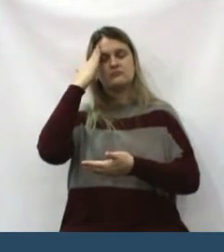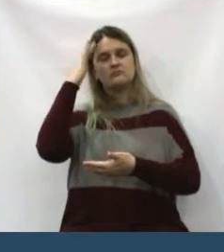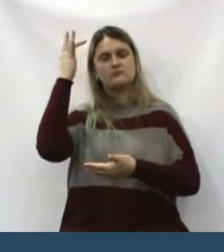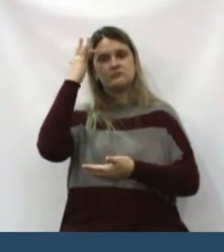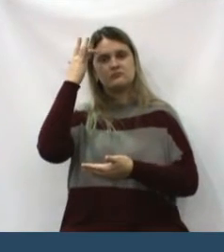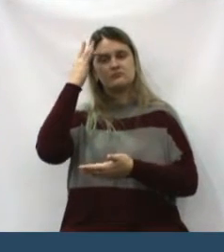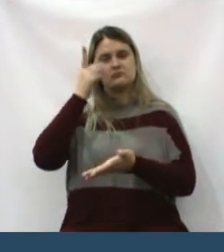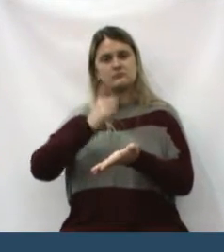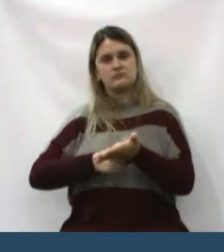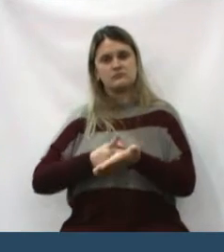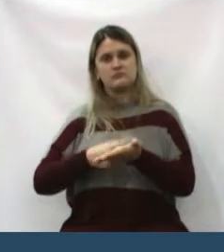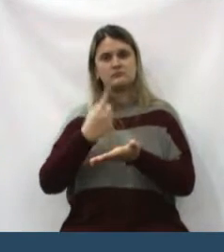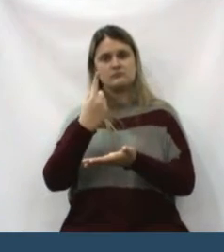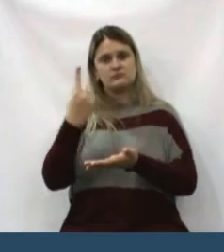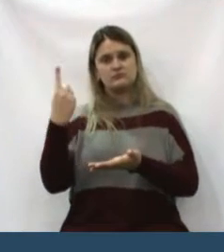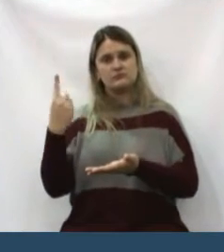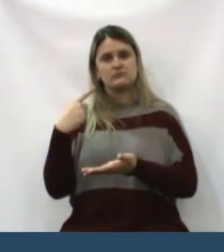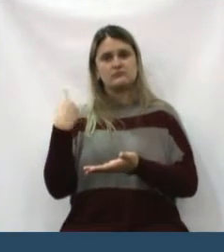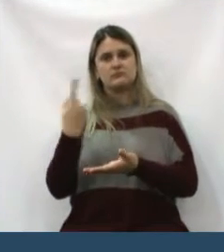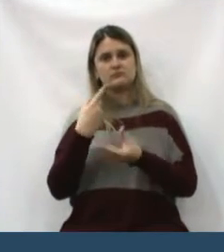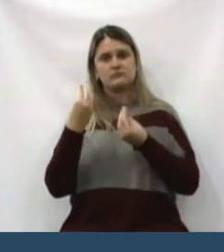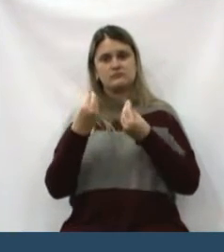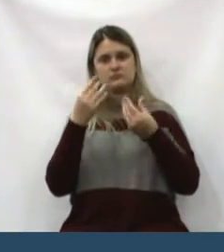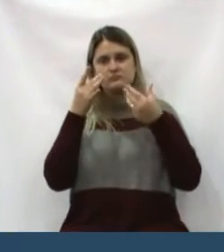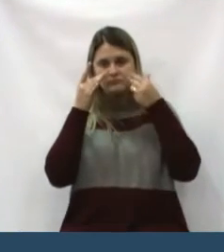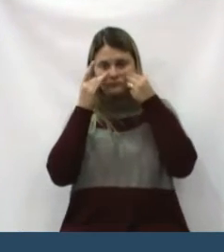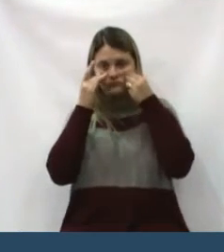sabedoria e a dedicação de cada um de nós, como